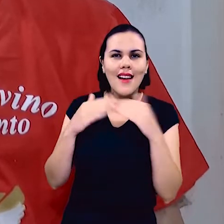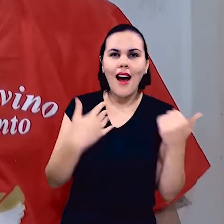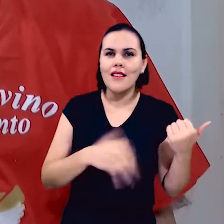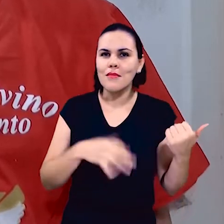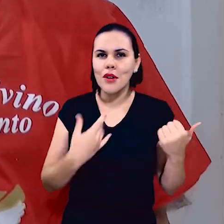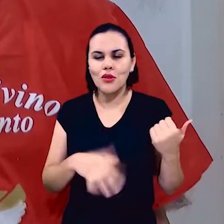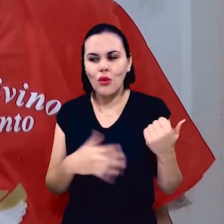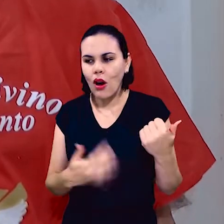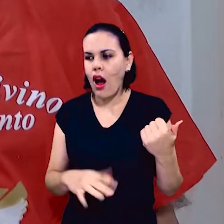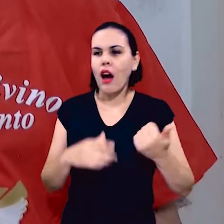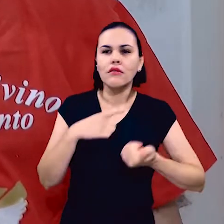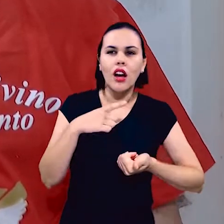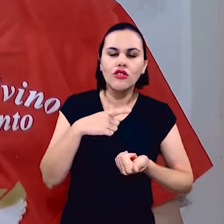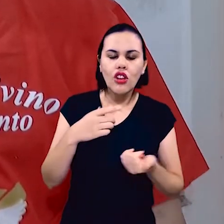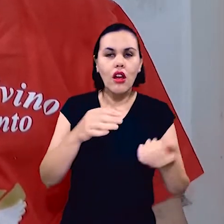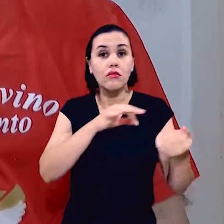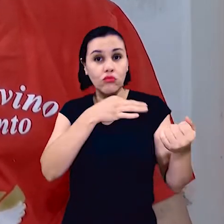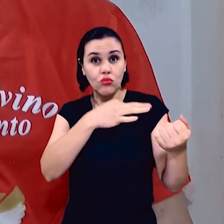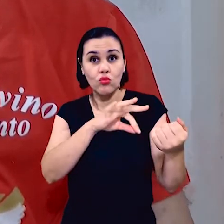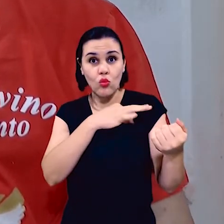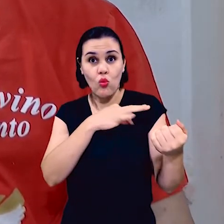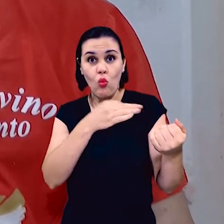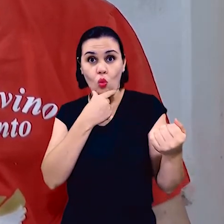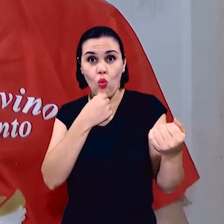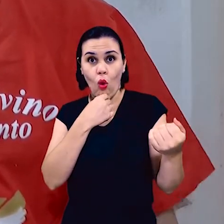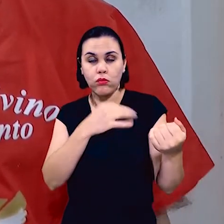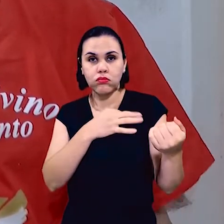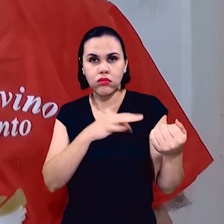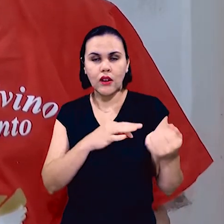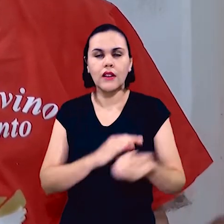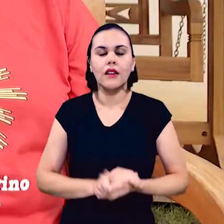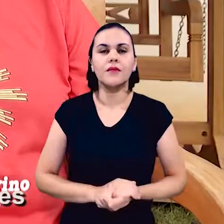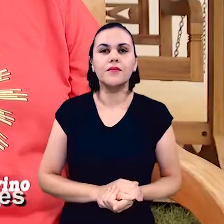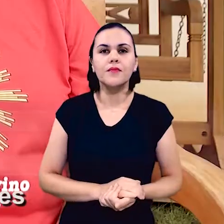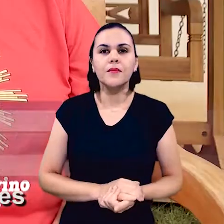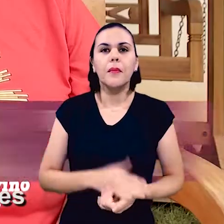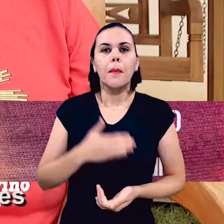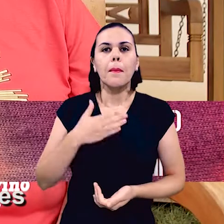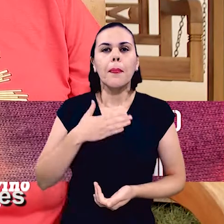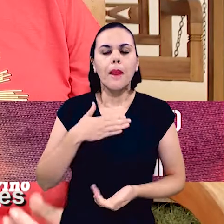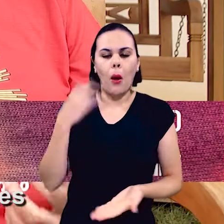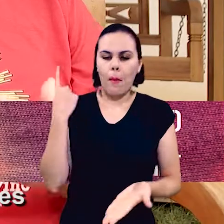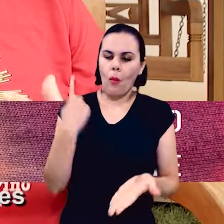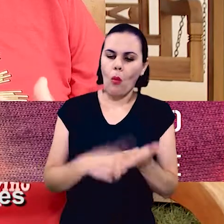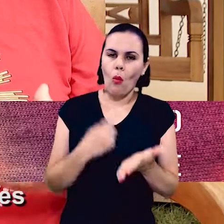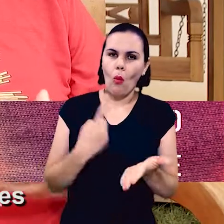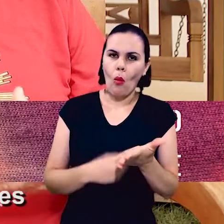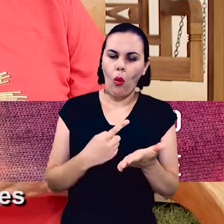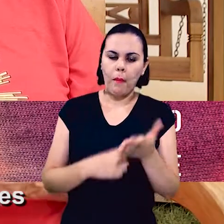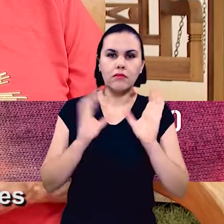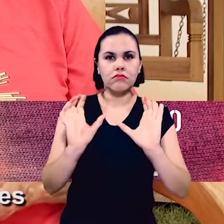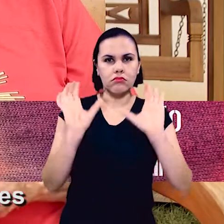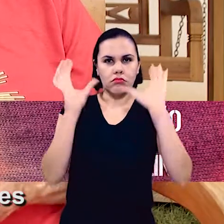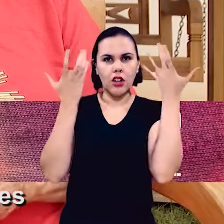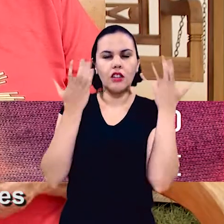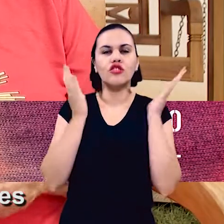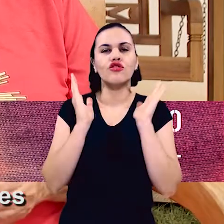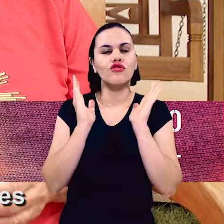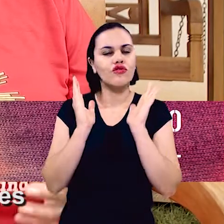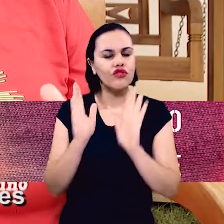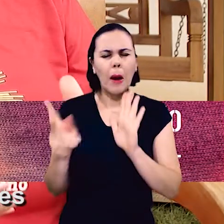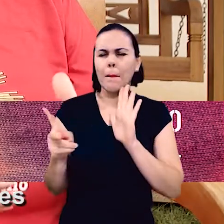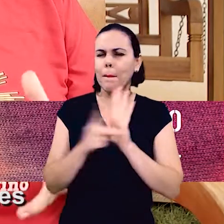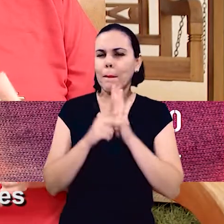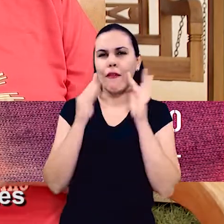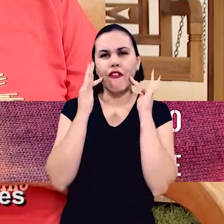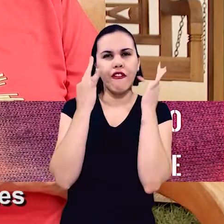um senhor também tocava violino e uma caixa. Esse meu comprometimento com a festa já